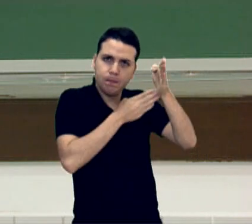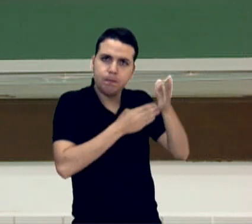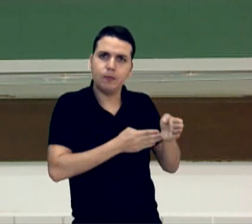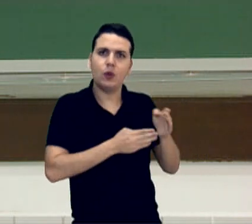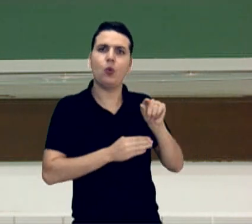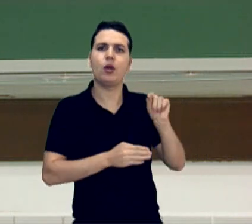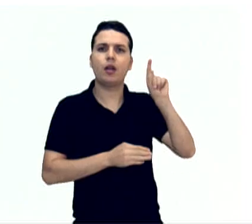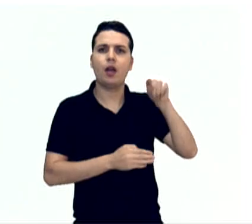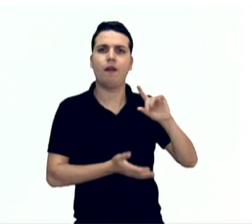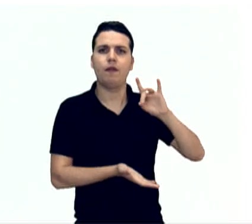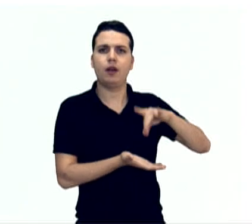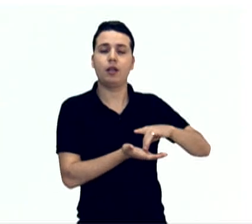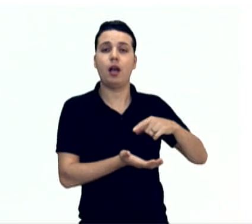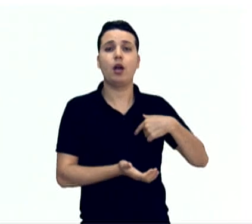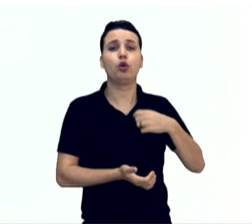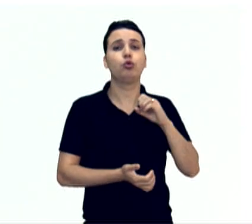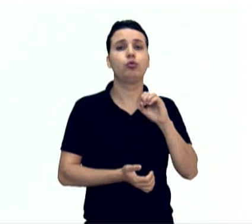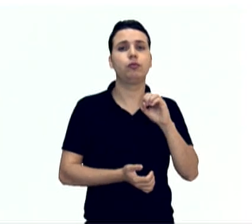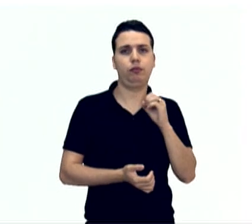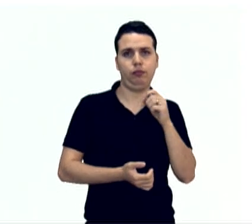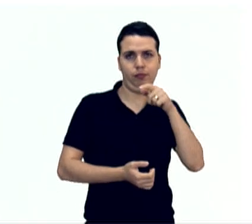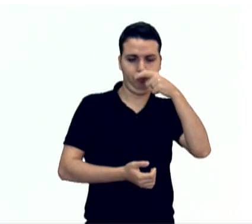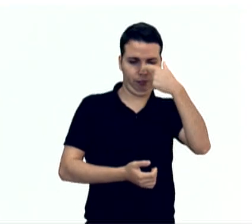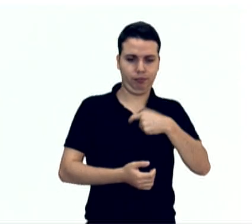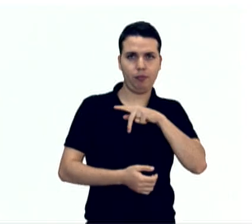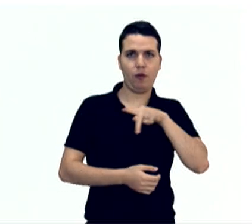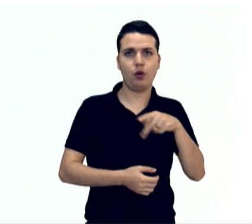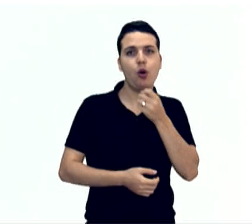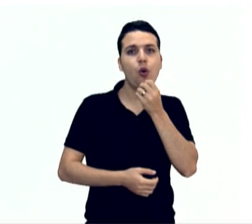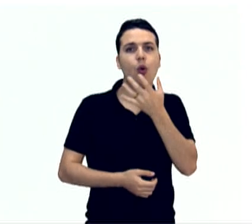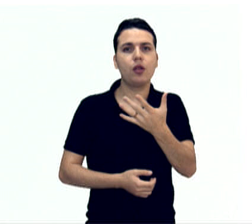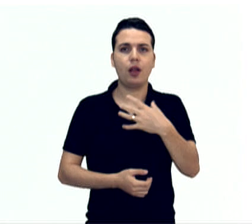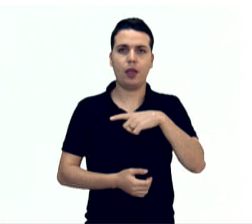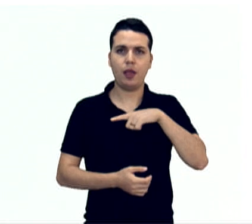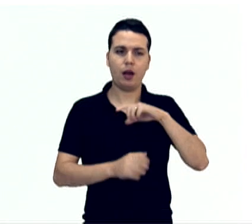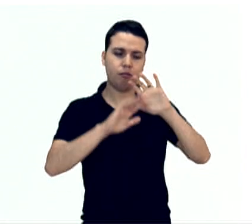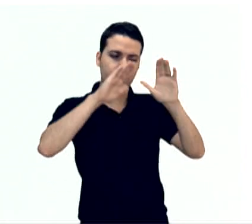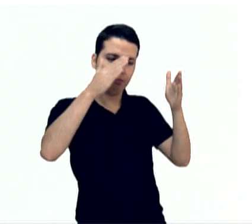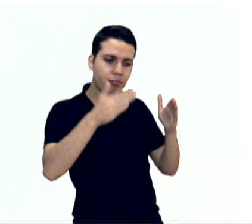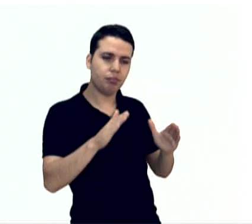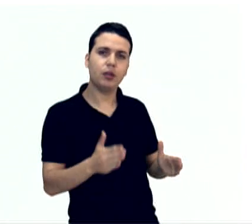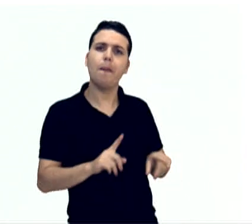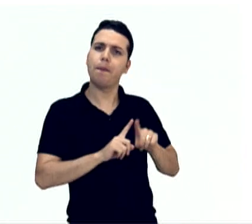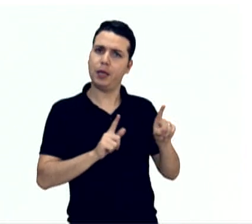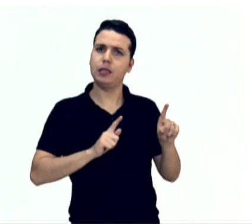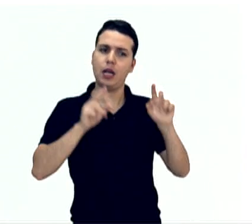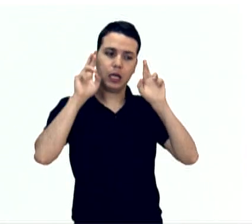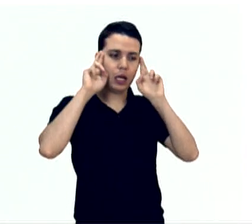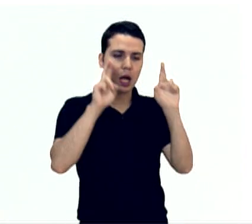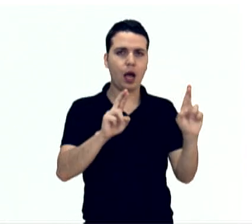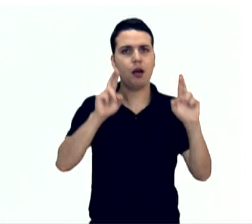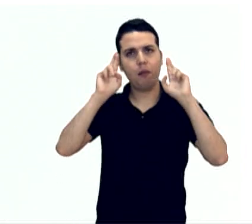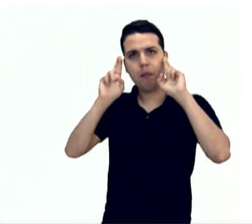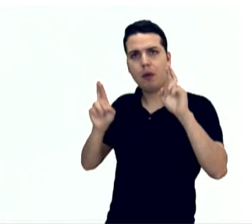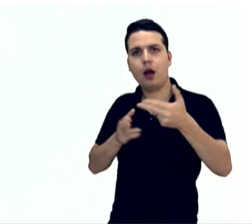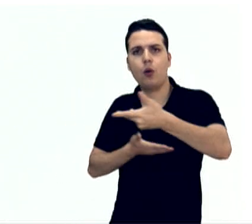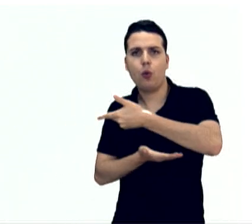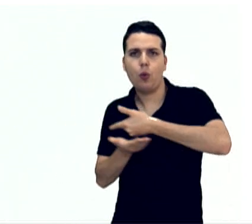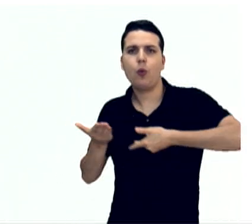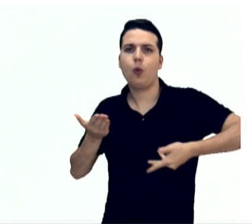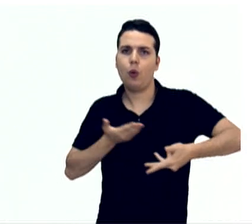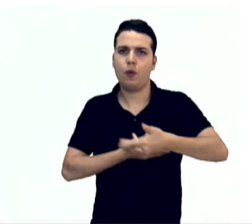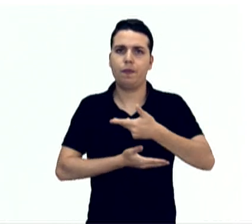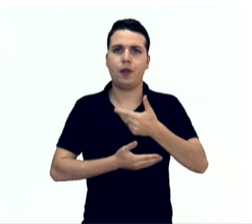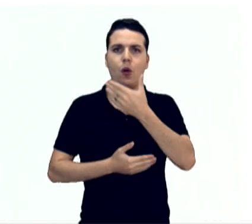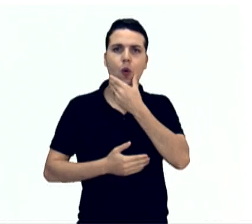né? A prof está aqui, está falando para vocês dessa sensualidade, mas existe muito respeito né? Então o cavalheiro